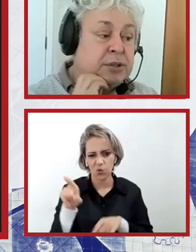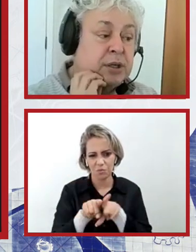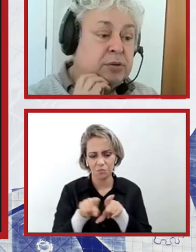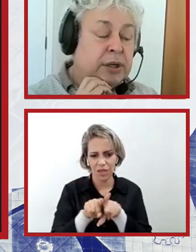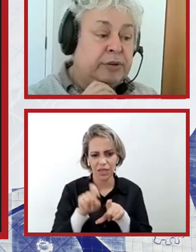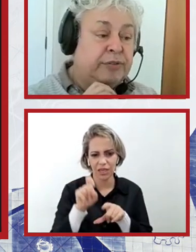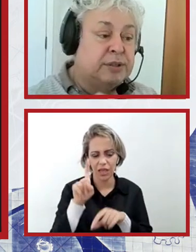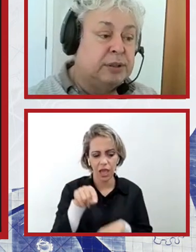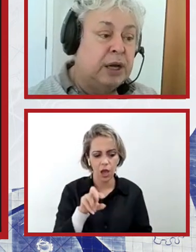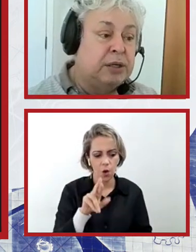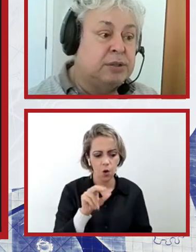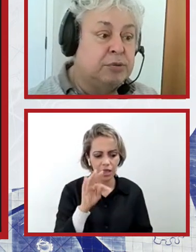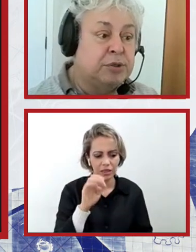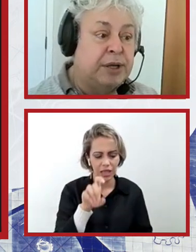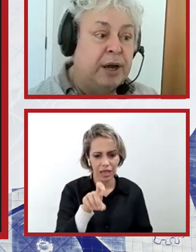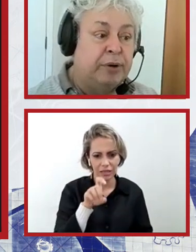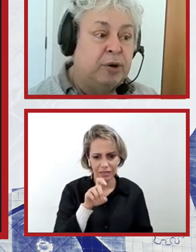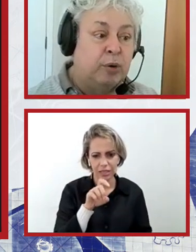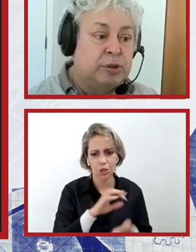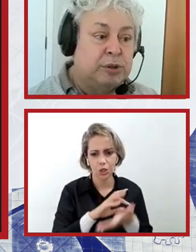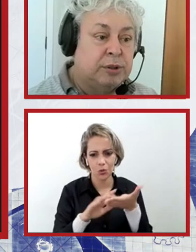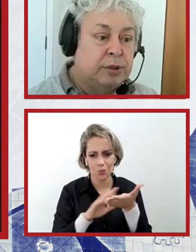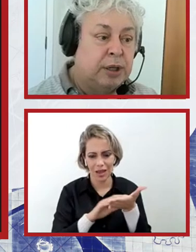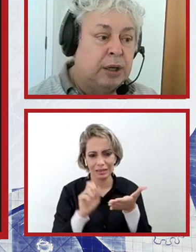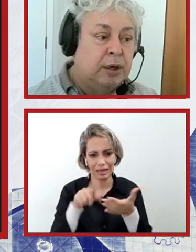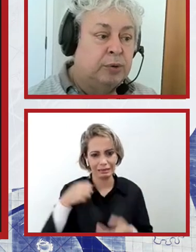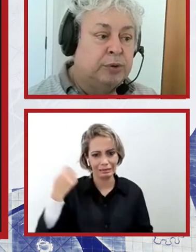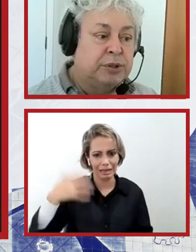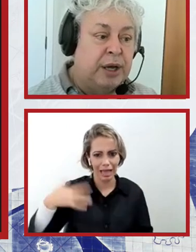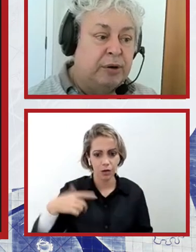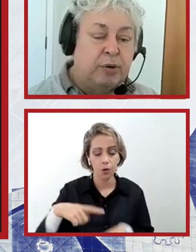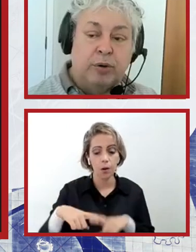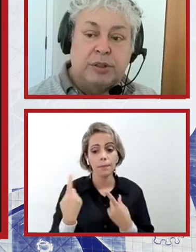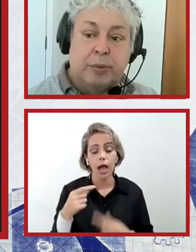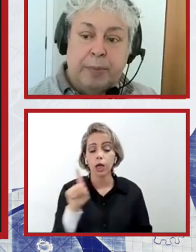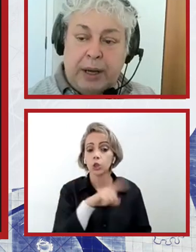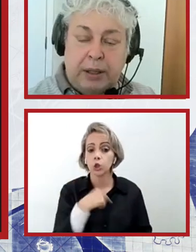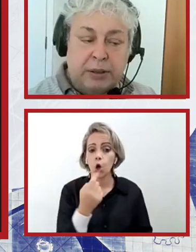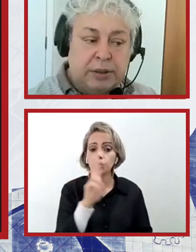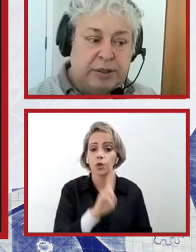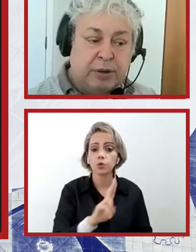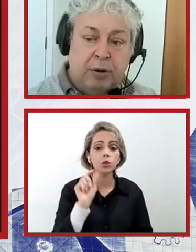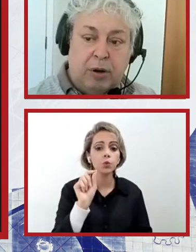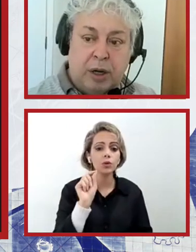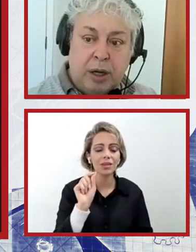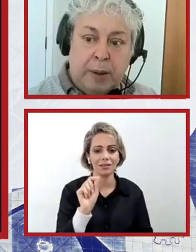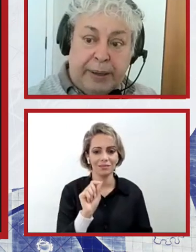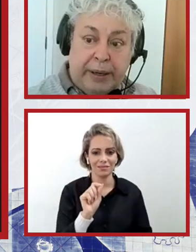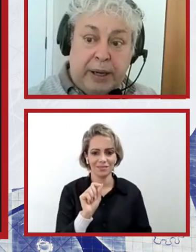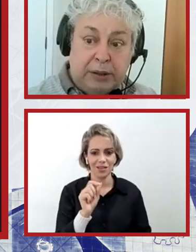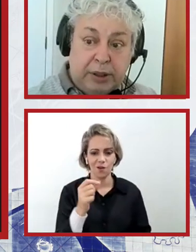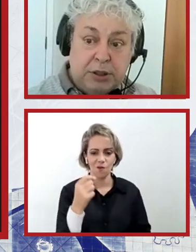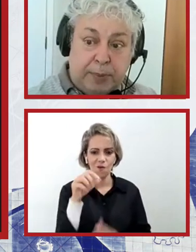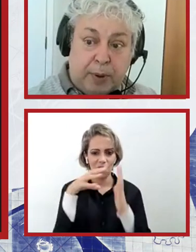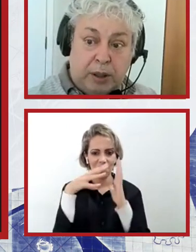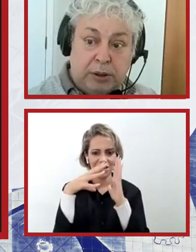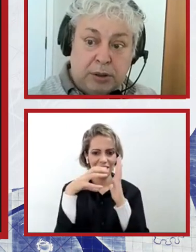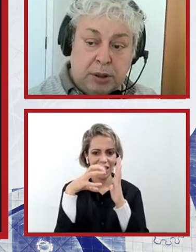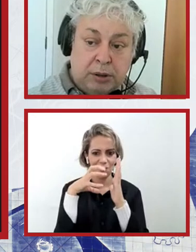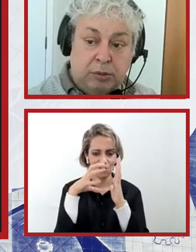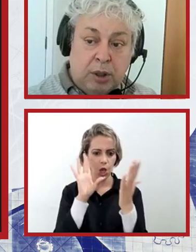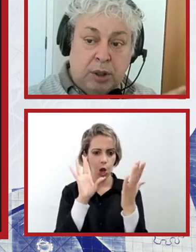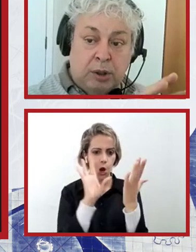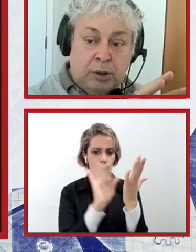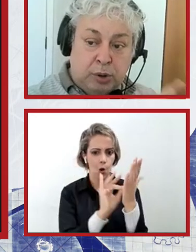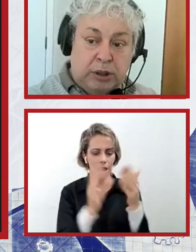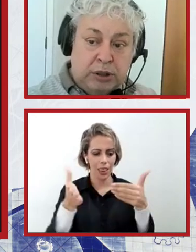o que a gente está utilizando lá na universidade são os QR codes. Tá? Os QR codes são marcas que você coloca pregado nas